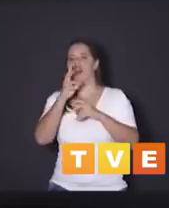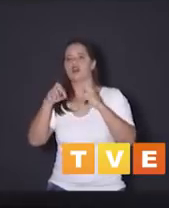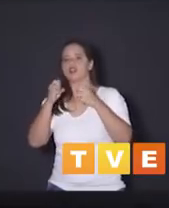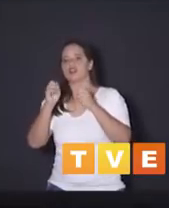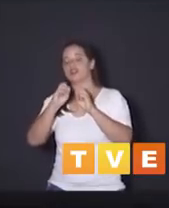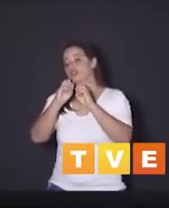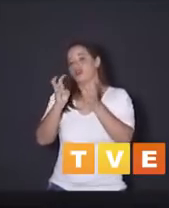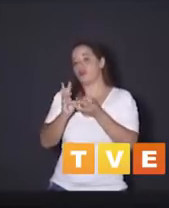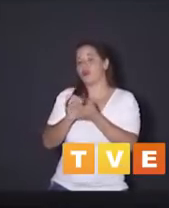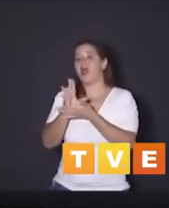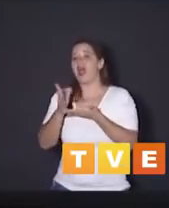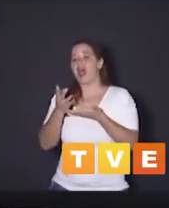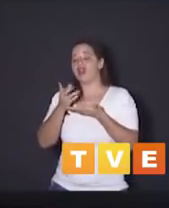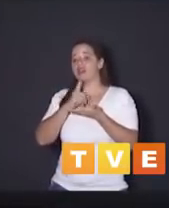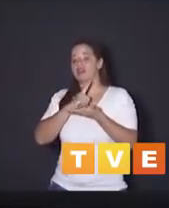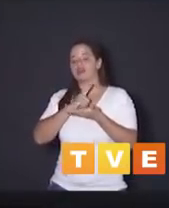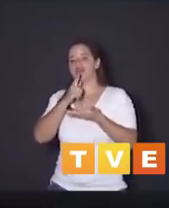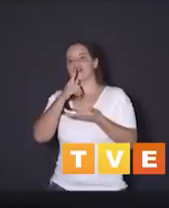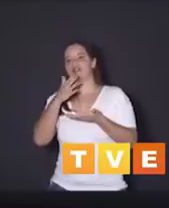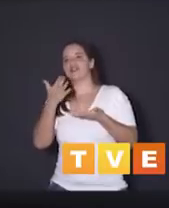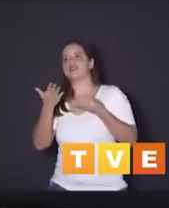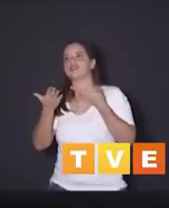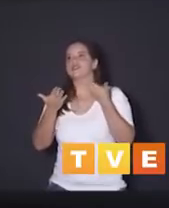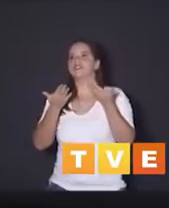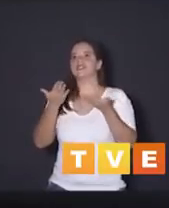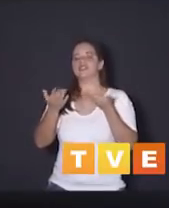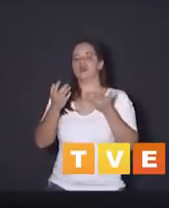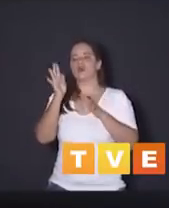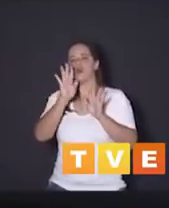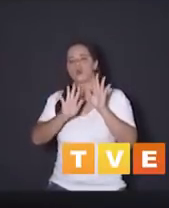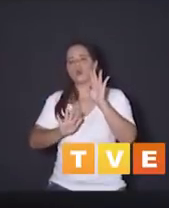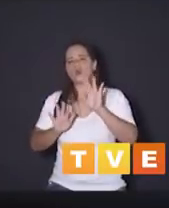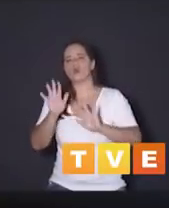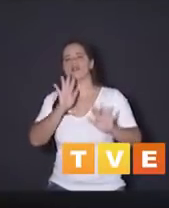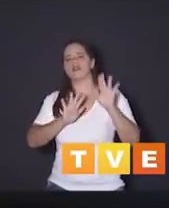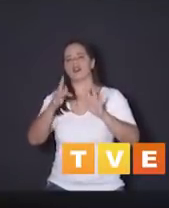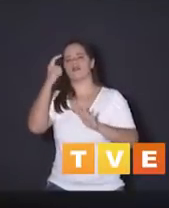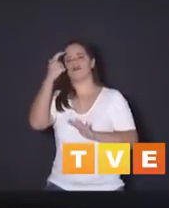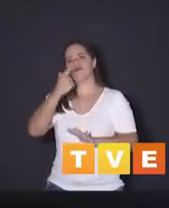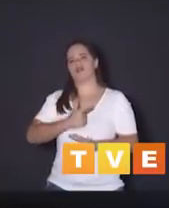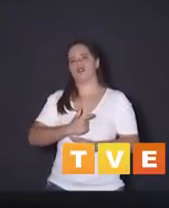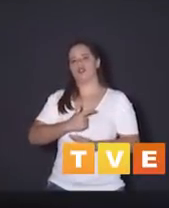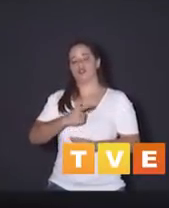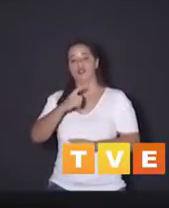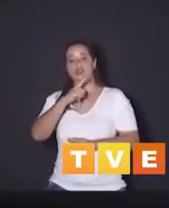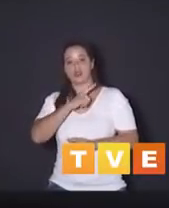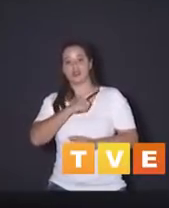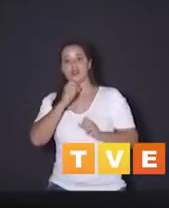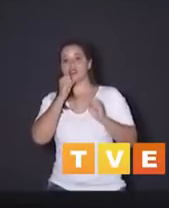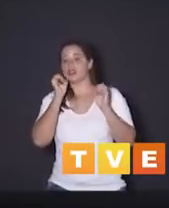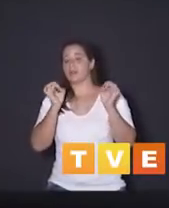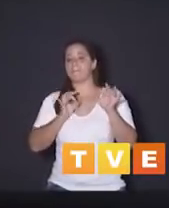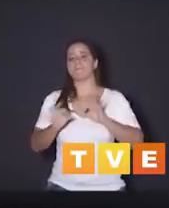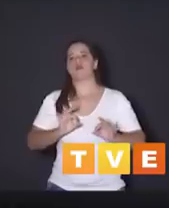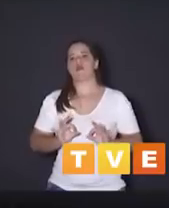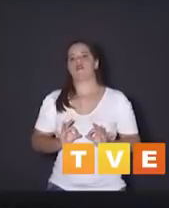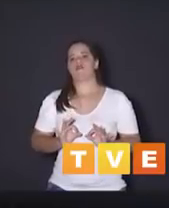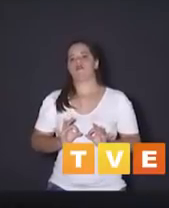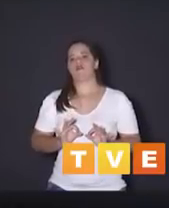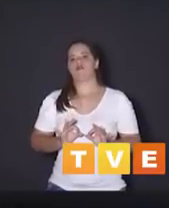então eu acho que a gente tem que ter um cuidado de si que é o seguinte você tem que estar preparado